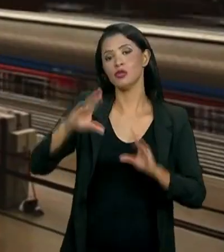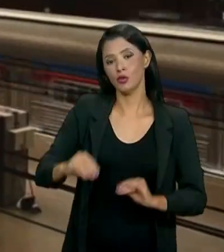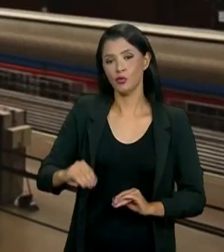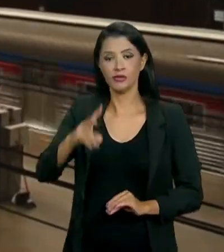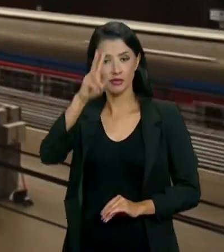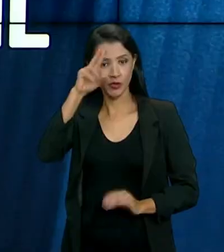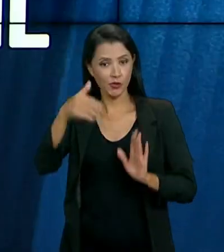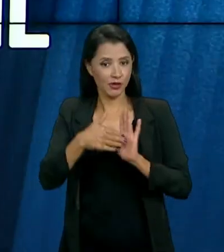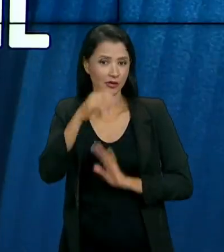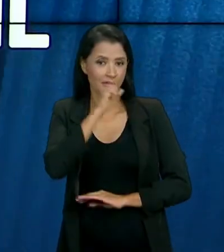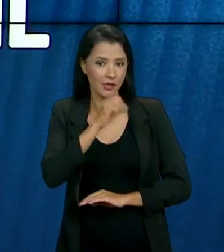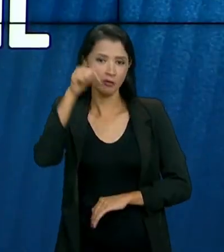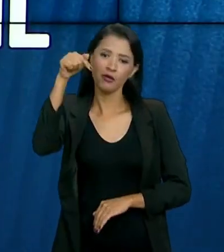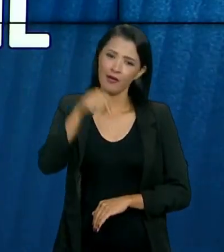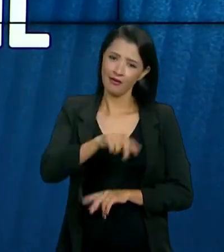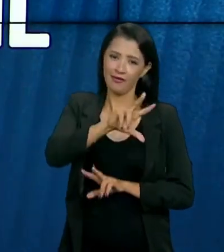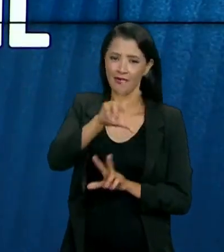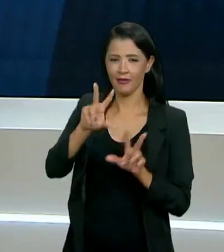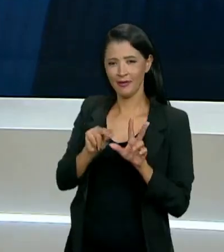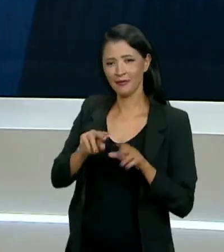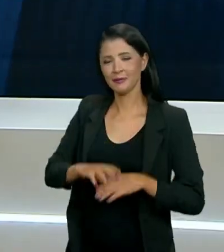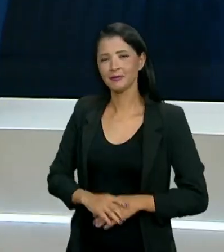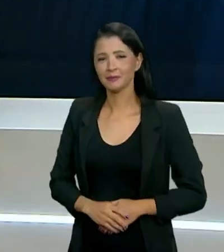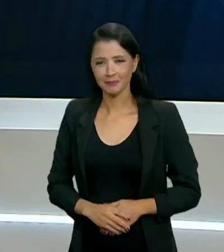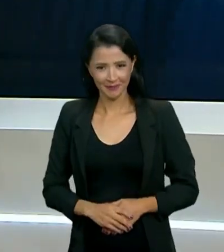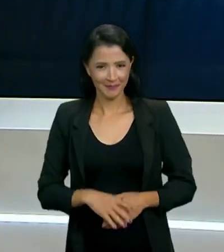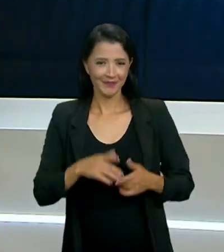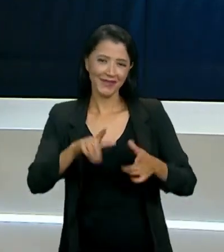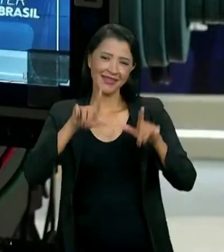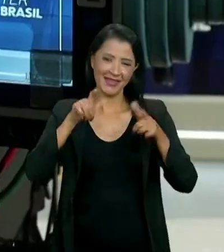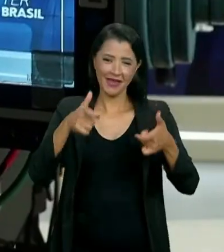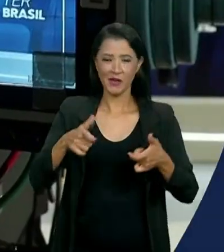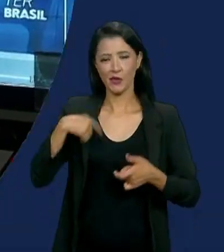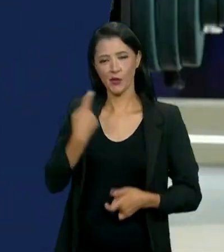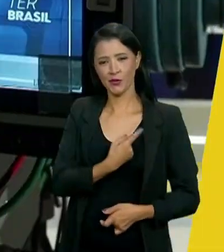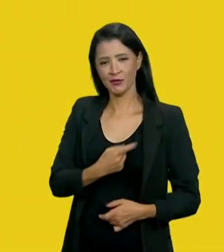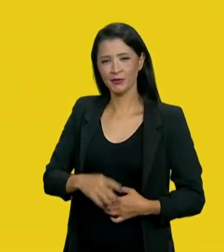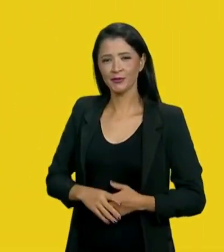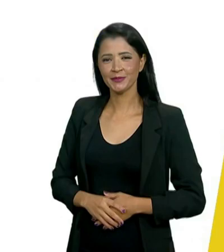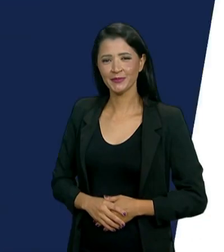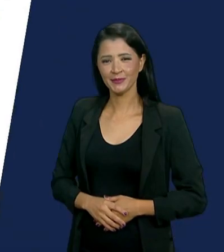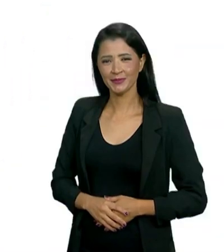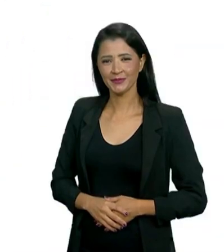De segunda a sábado, aqui na TV Brasil, a tela da gente.